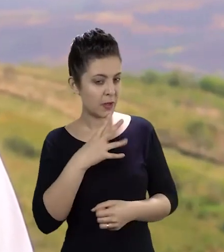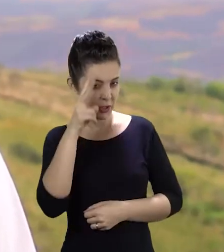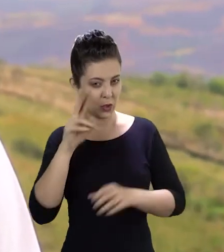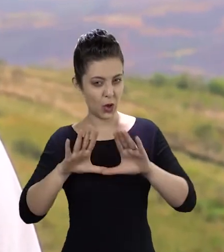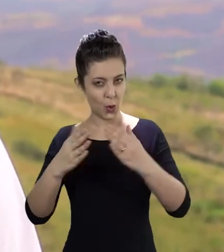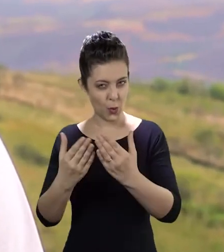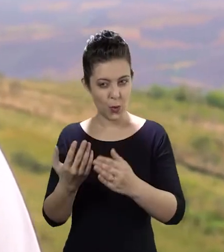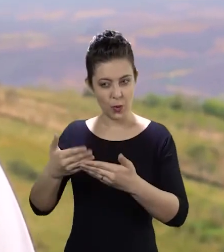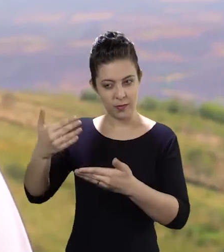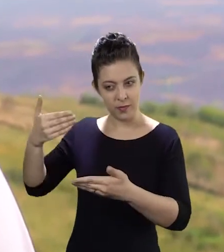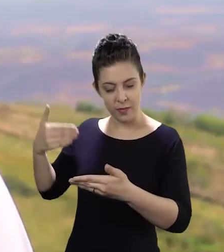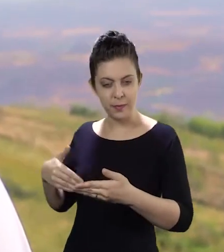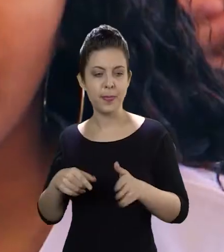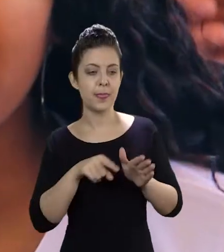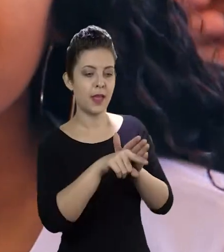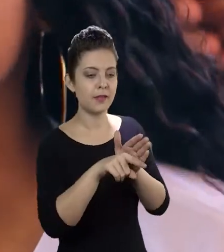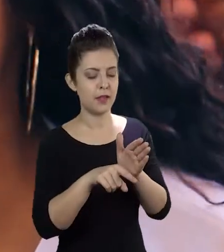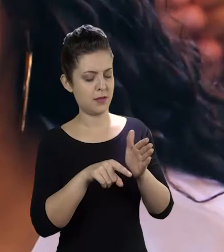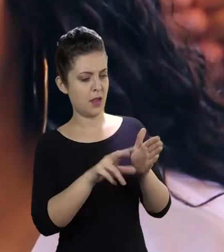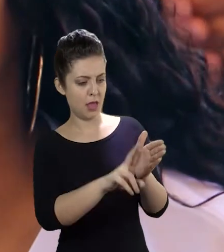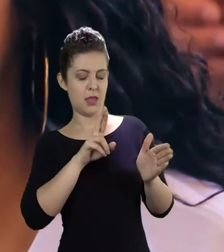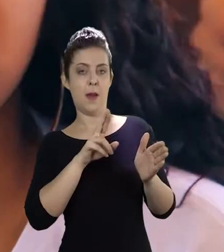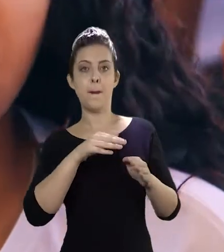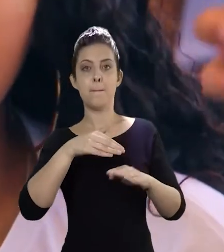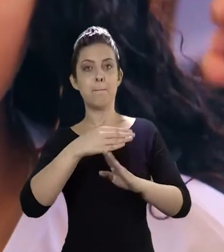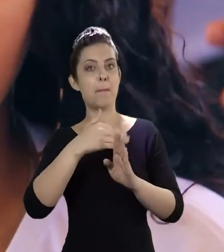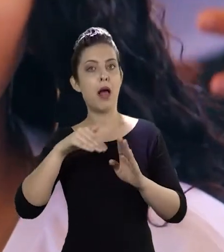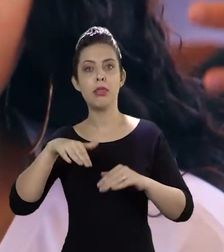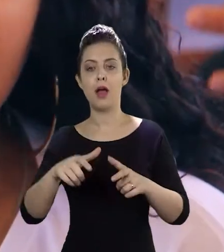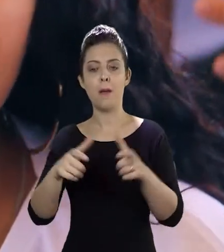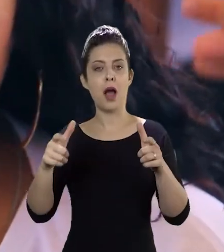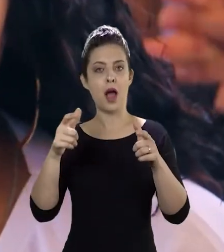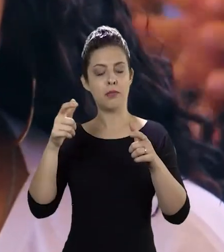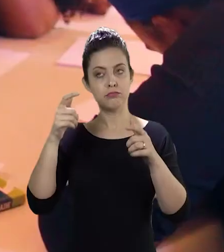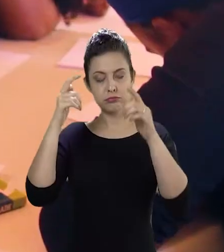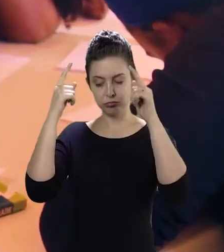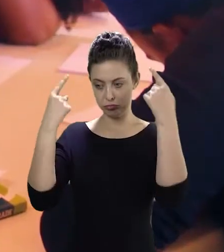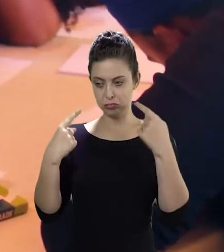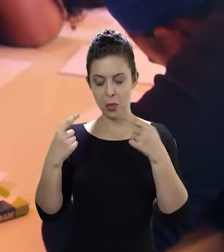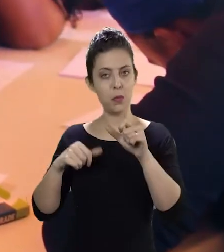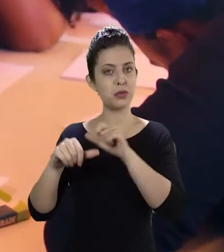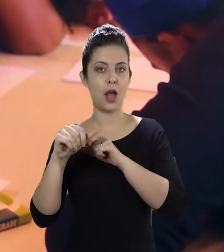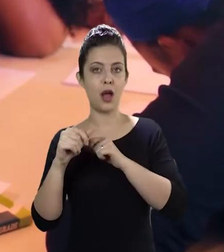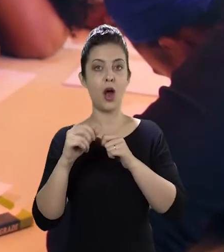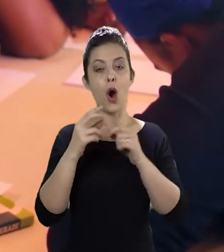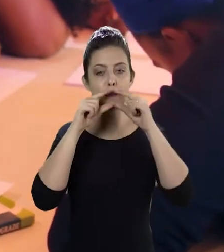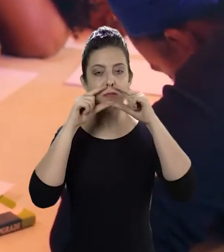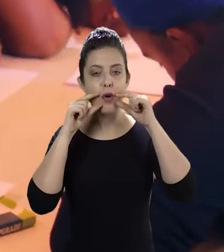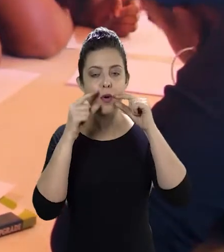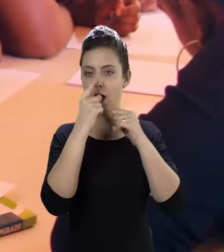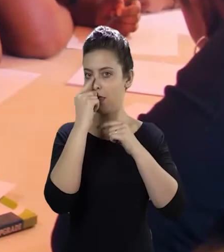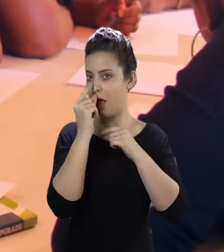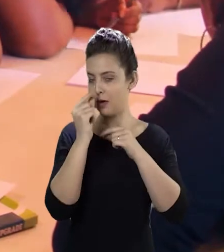você conhecia a história da comunidade. A partir desse questionário, nós percebemos que mais da metade dos alunos mudaria seu cabelo, a forma